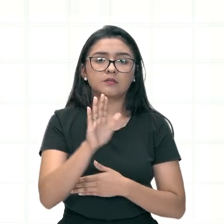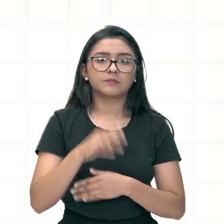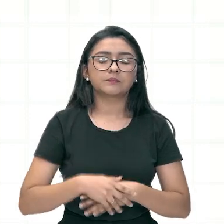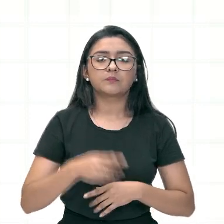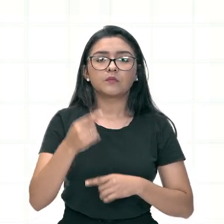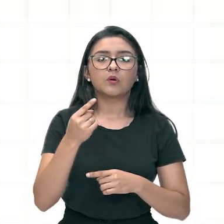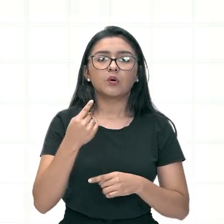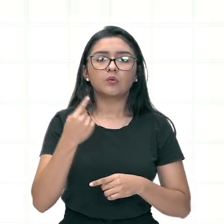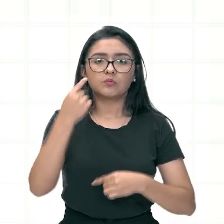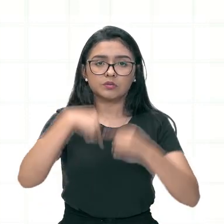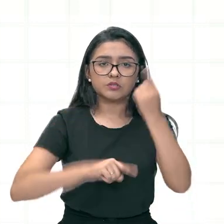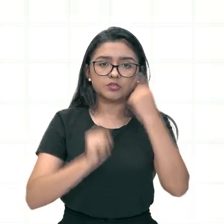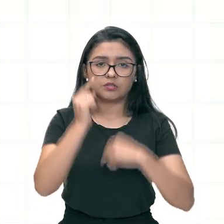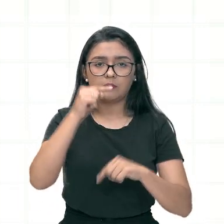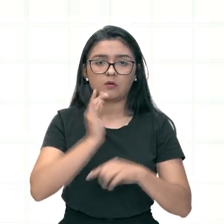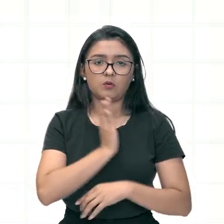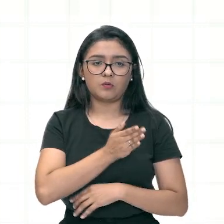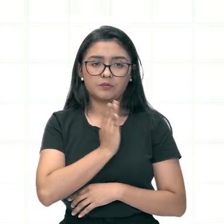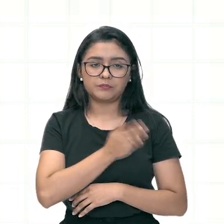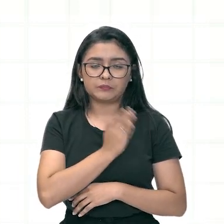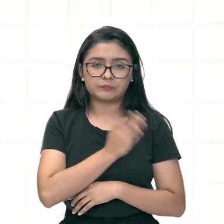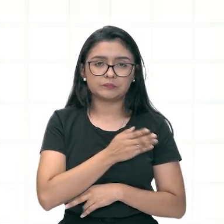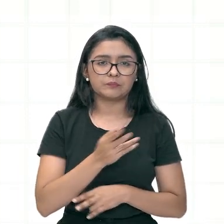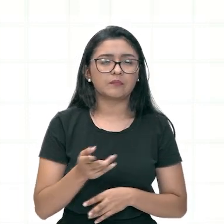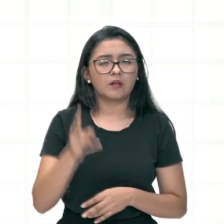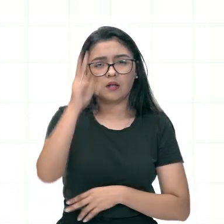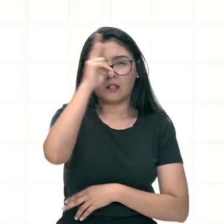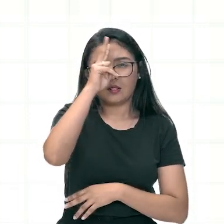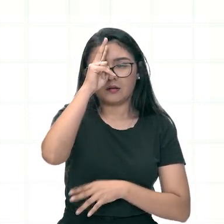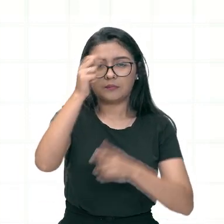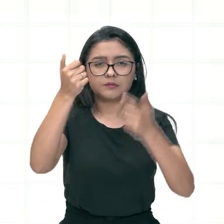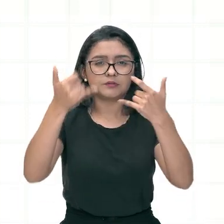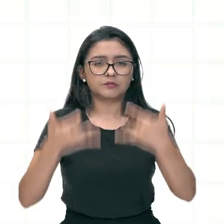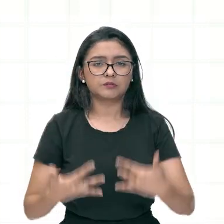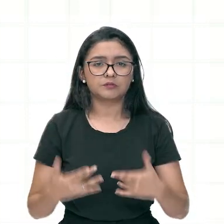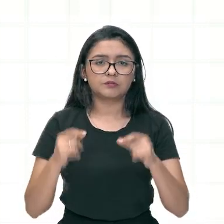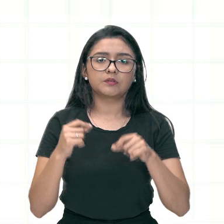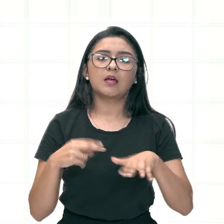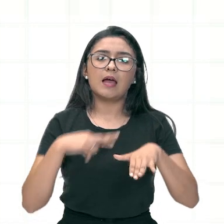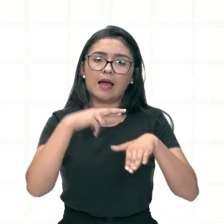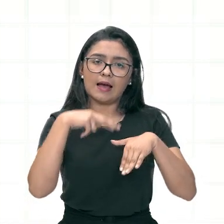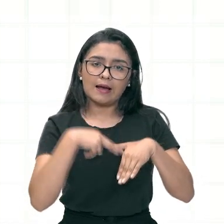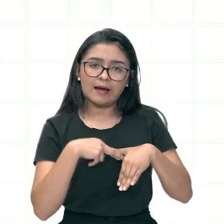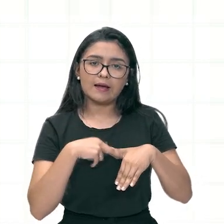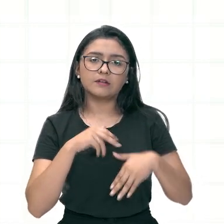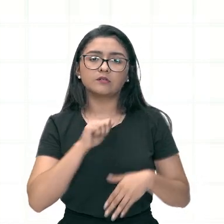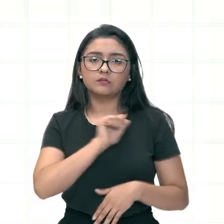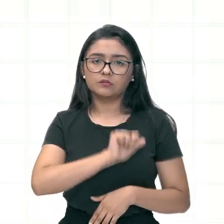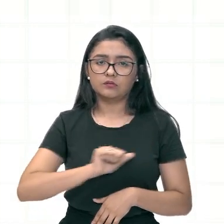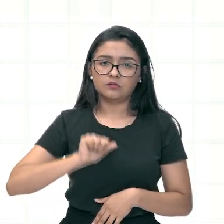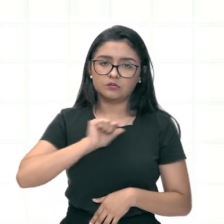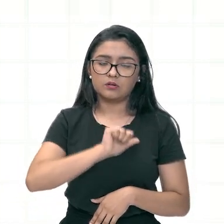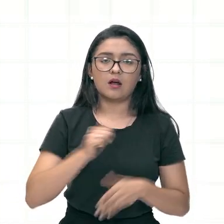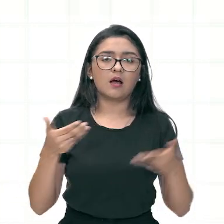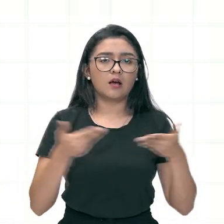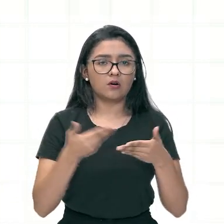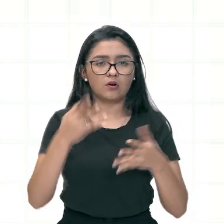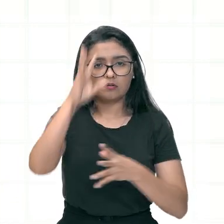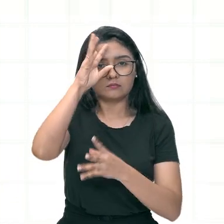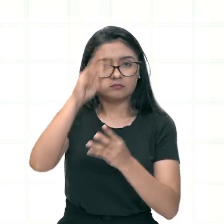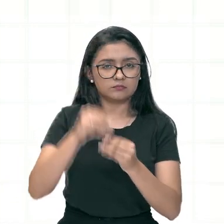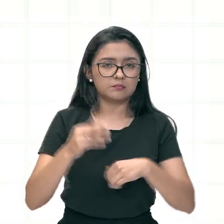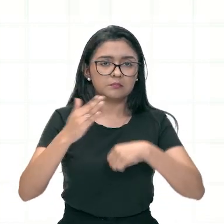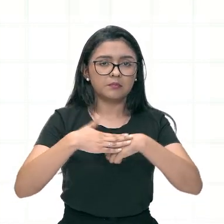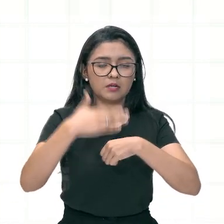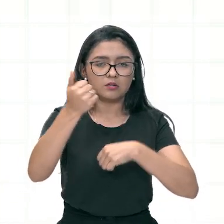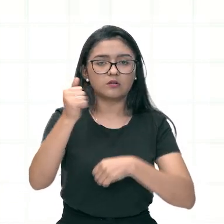o sistema circulatório. E aí lembra que nós falamos também anteriormente sobre átrio, né, ventrículo. A gente vai poder compreender melhor agora